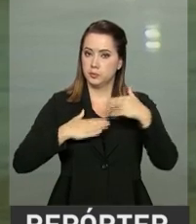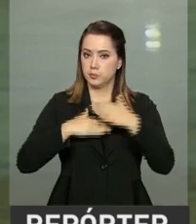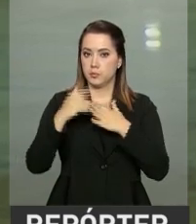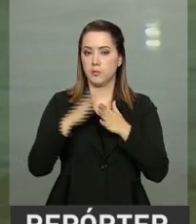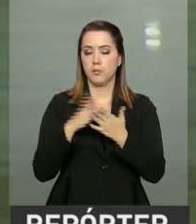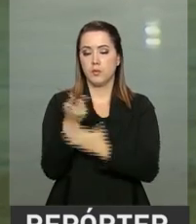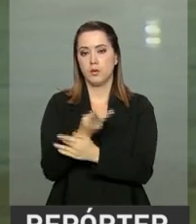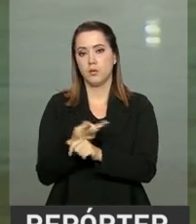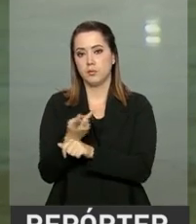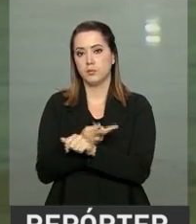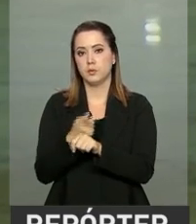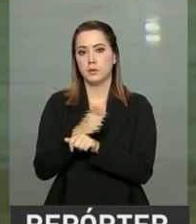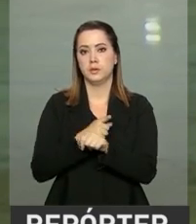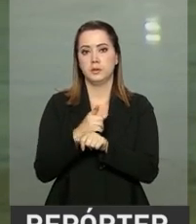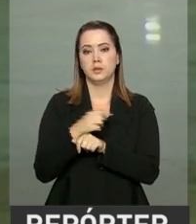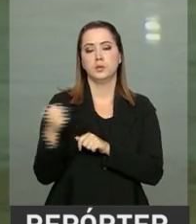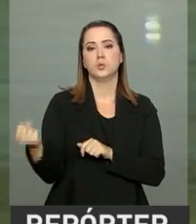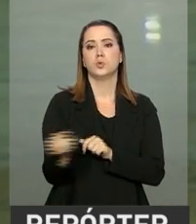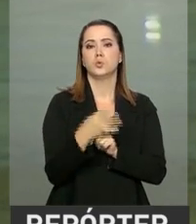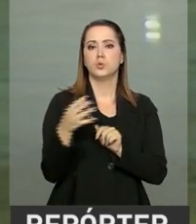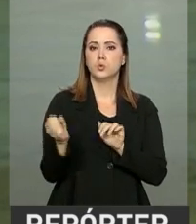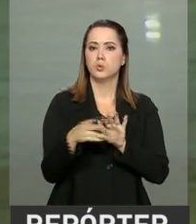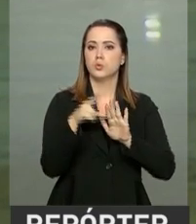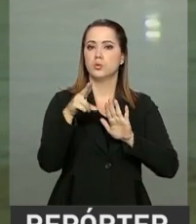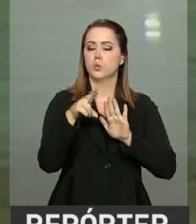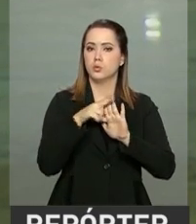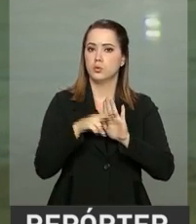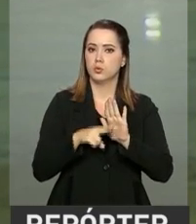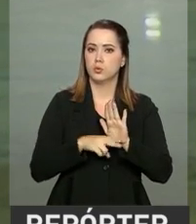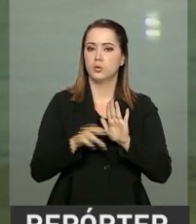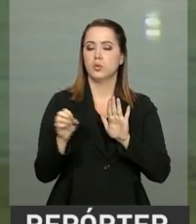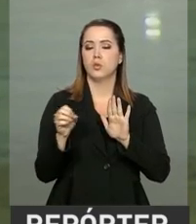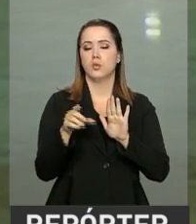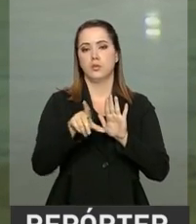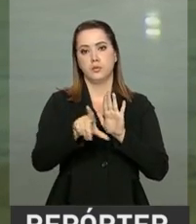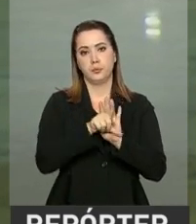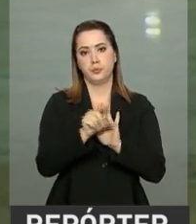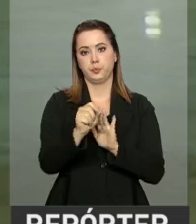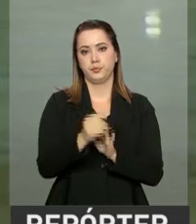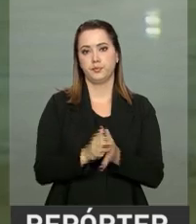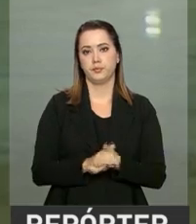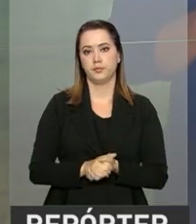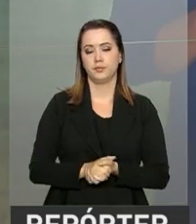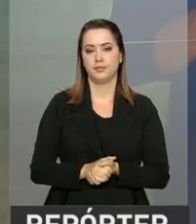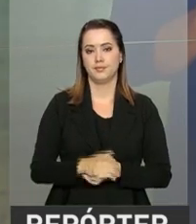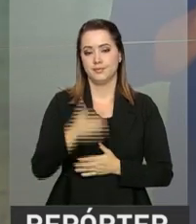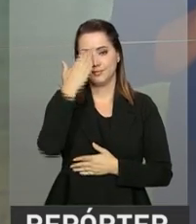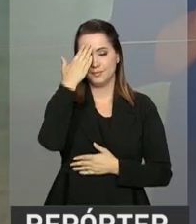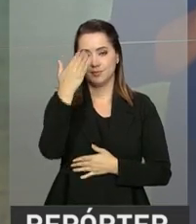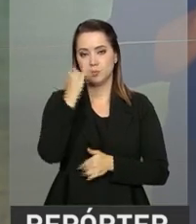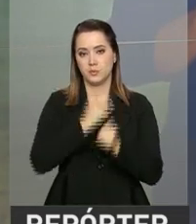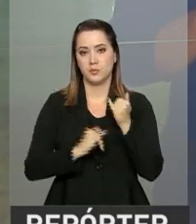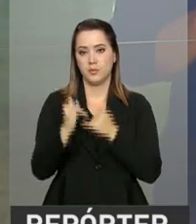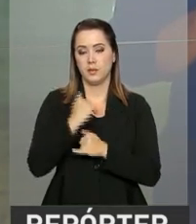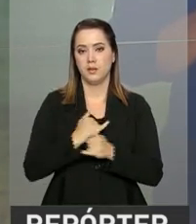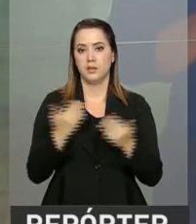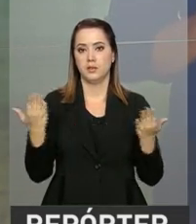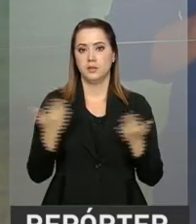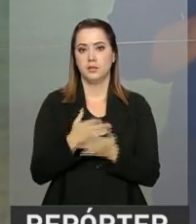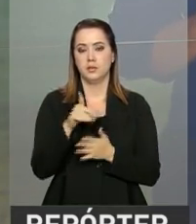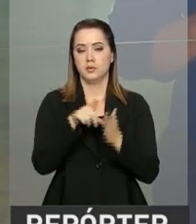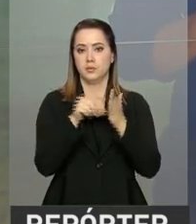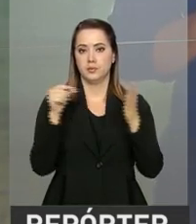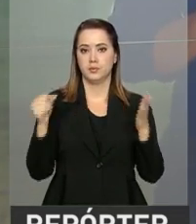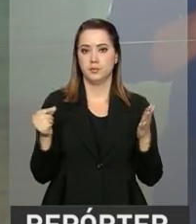continuar buscando a modernização da legislação trabalhista. Voltamos ao estúdio. Obrigado, Luana, pelas informações ao vivo,